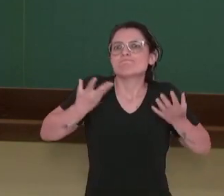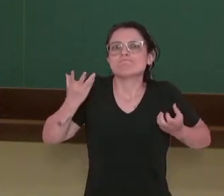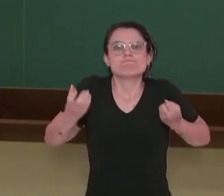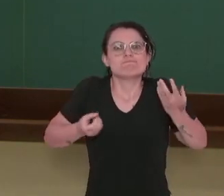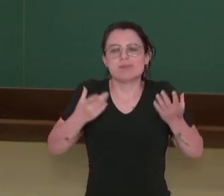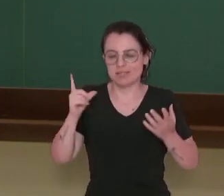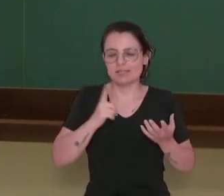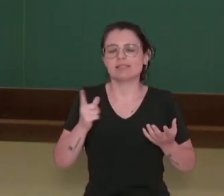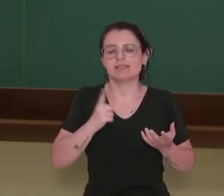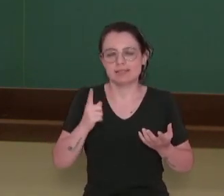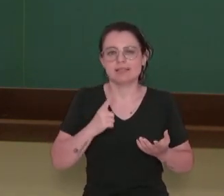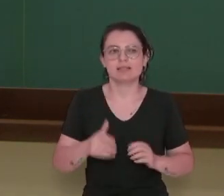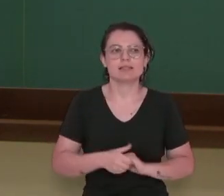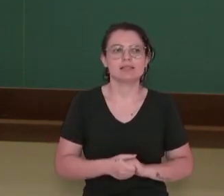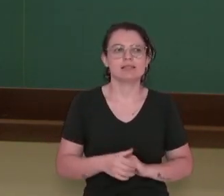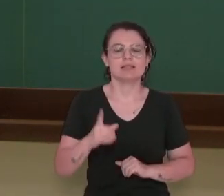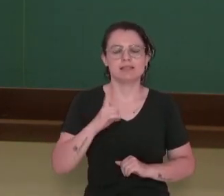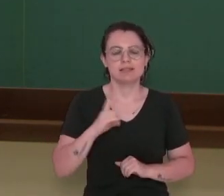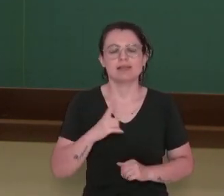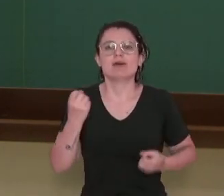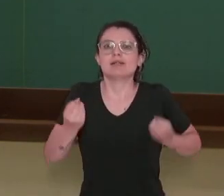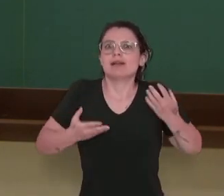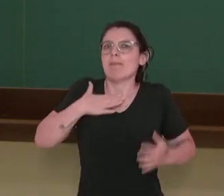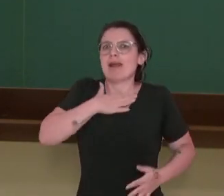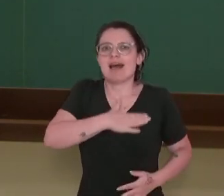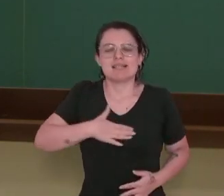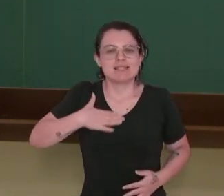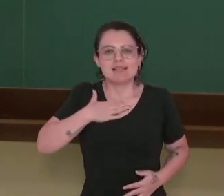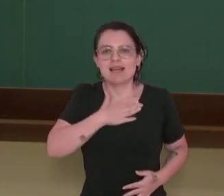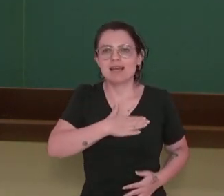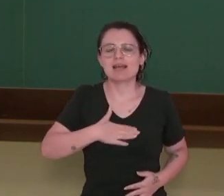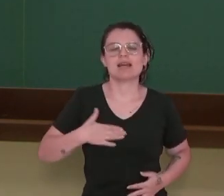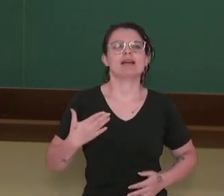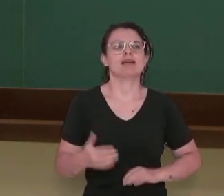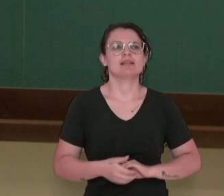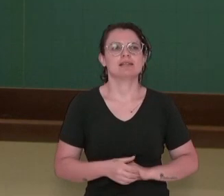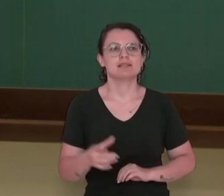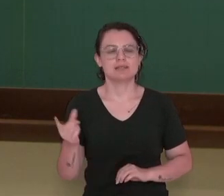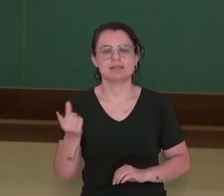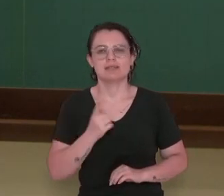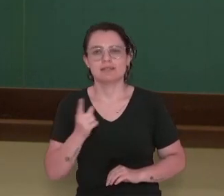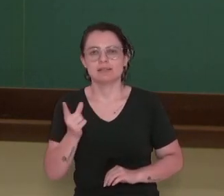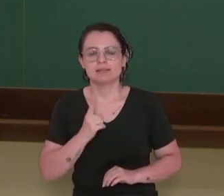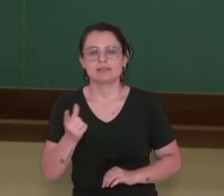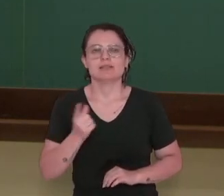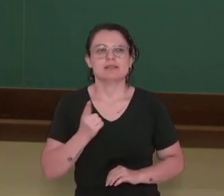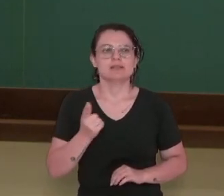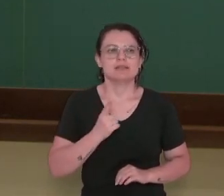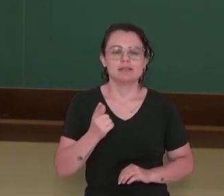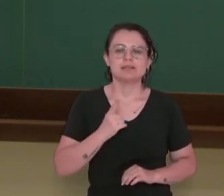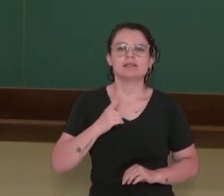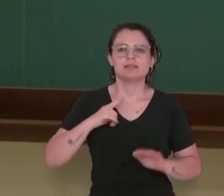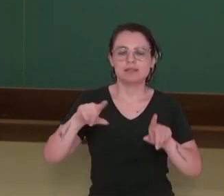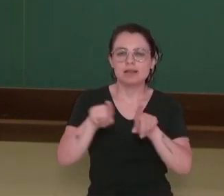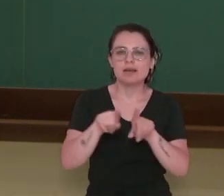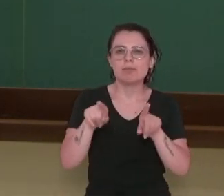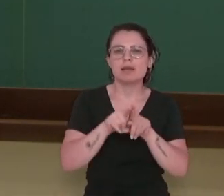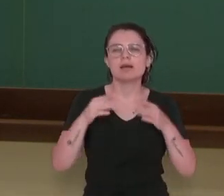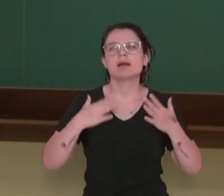e hormônio do prazer, né? Também depois, pós-exercício, libera o hormônio